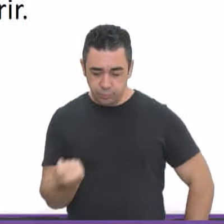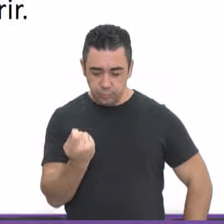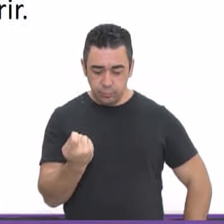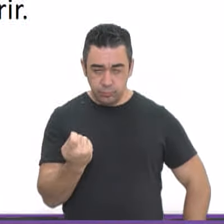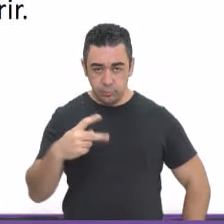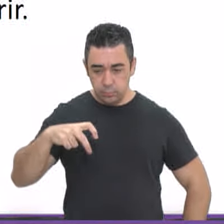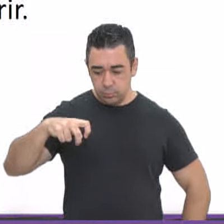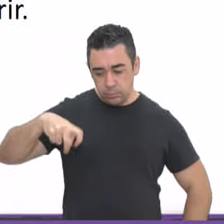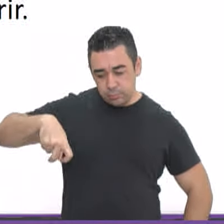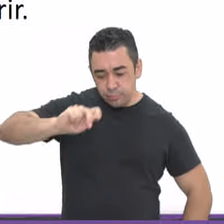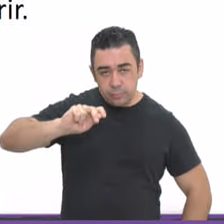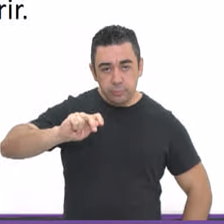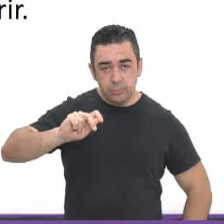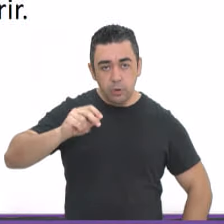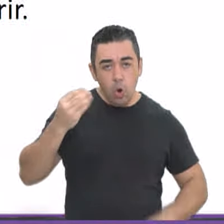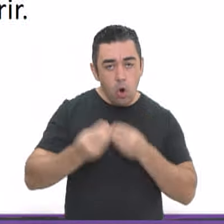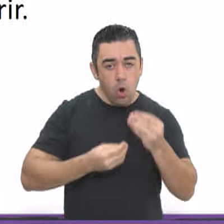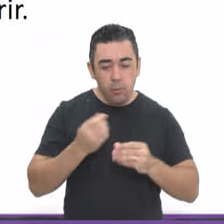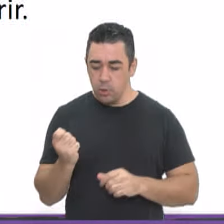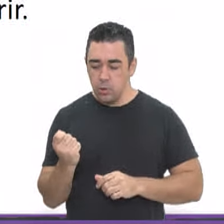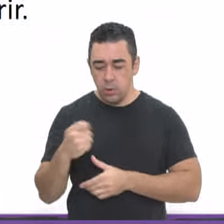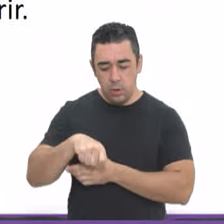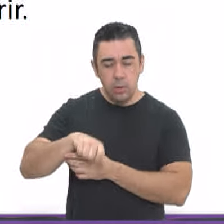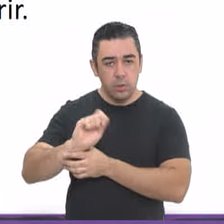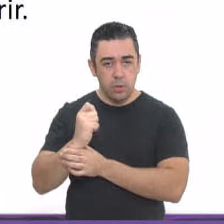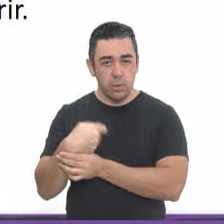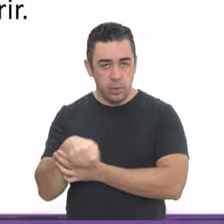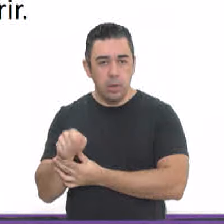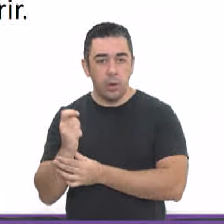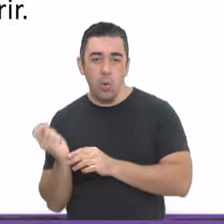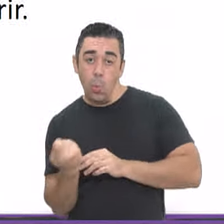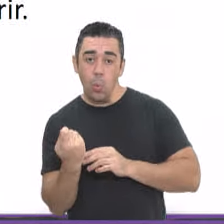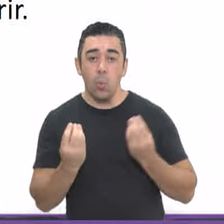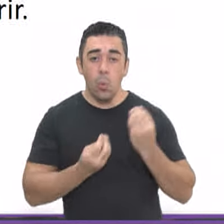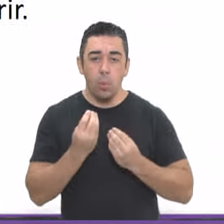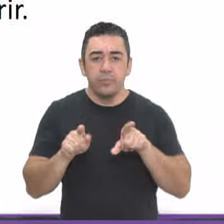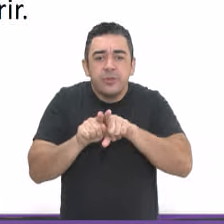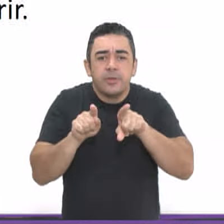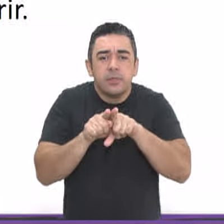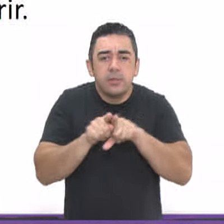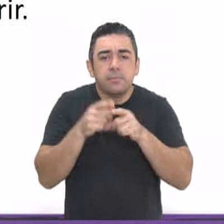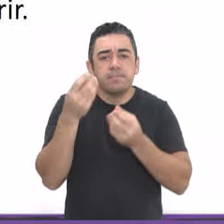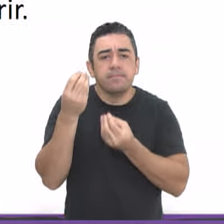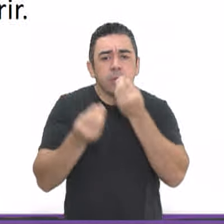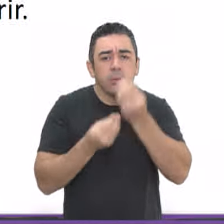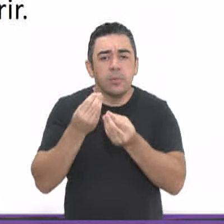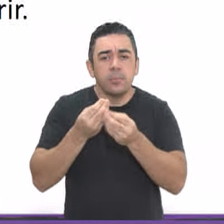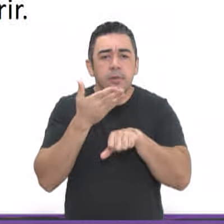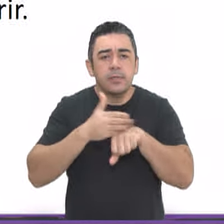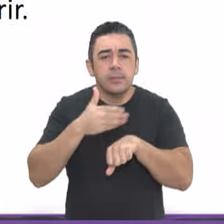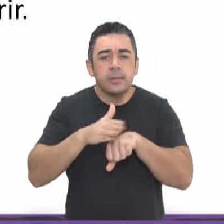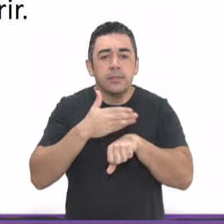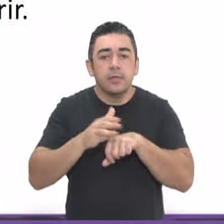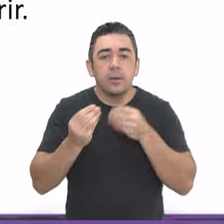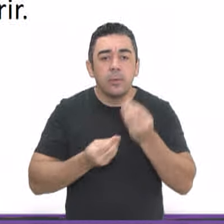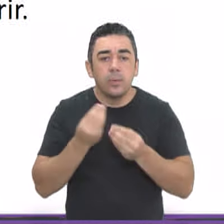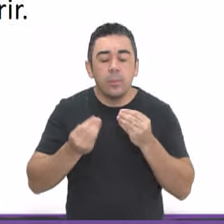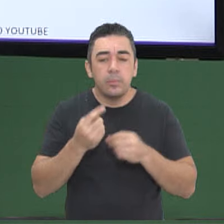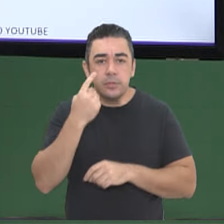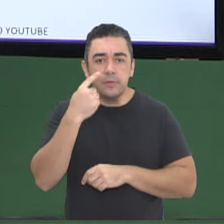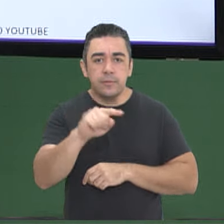nós vamos falar agora. E aqui tem uma questão bem importante que fala do treinamento, que é com robô. Quem